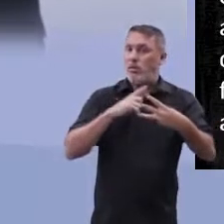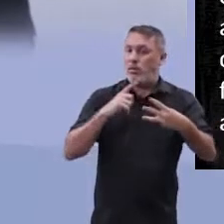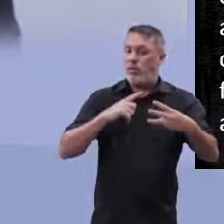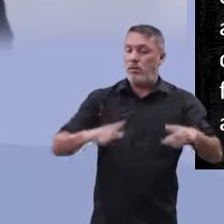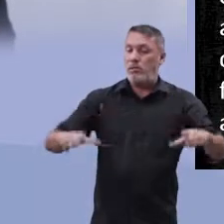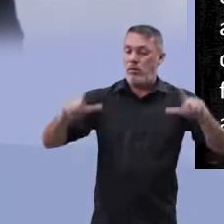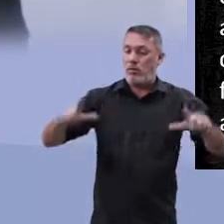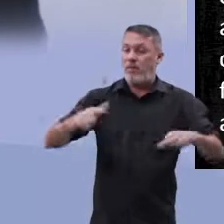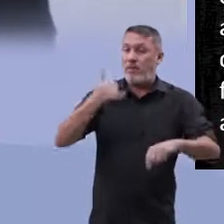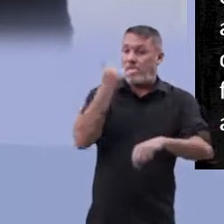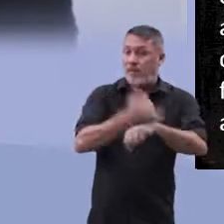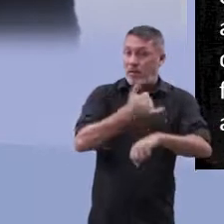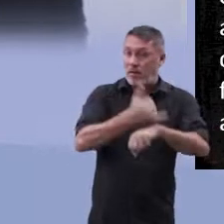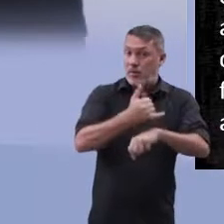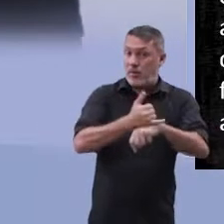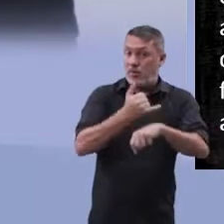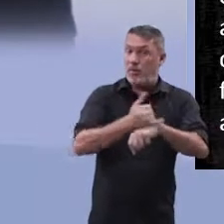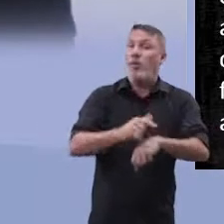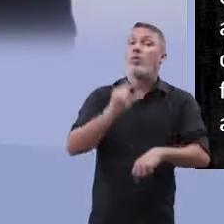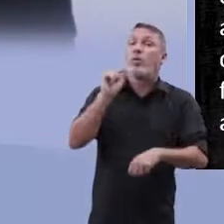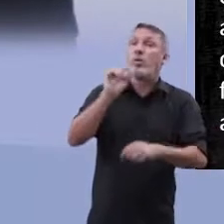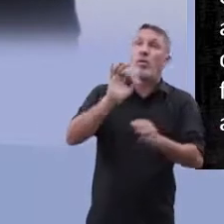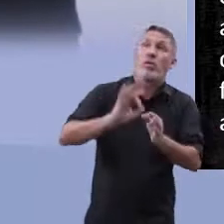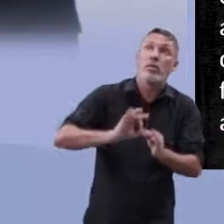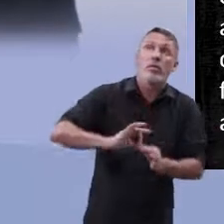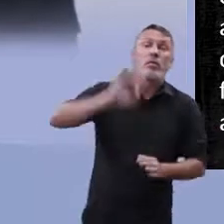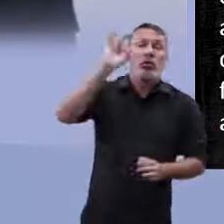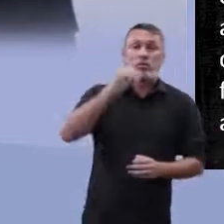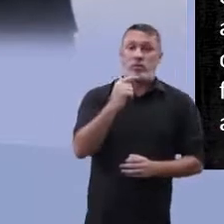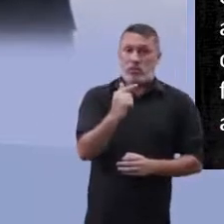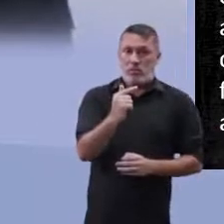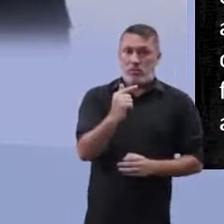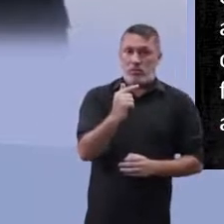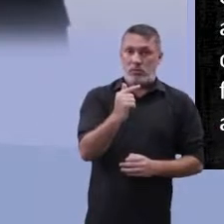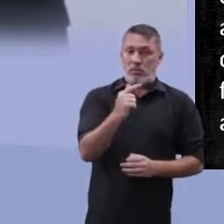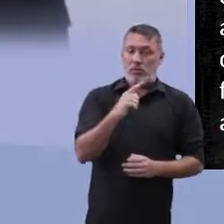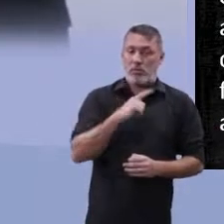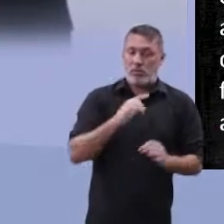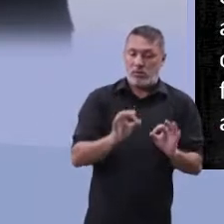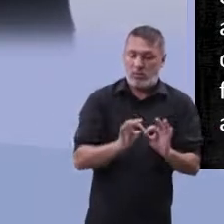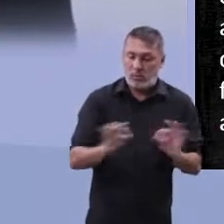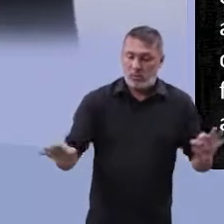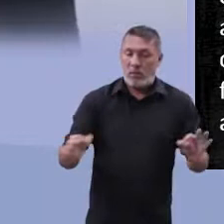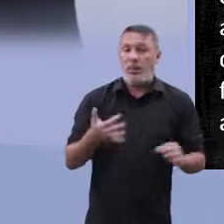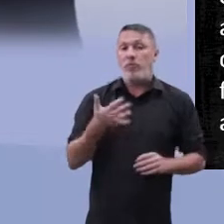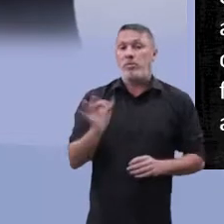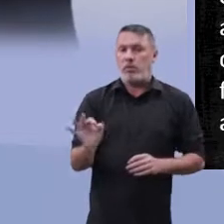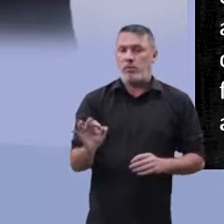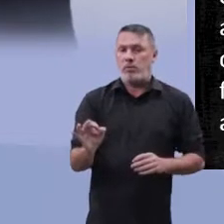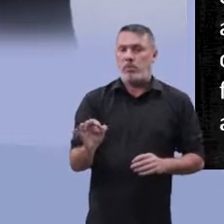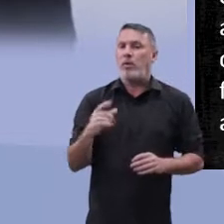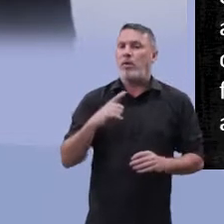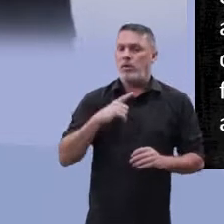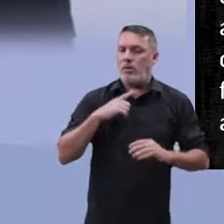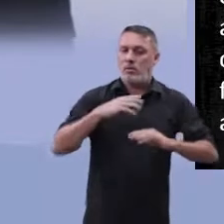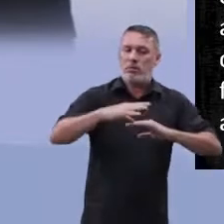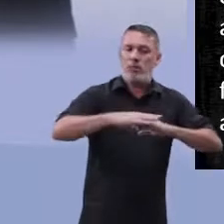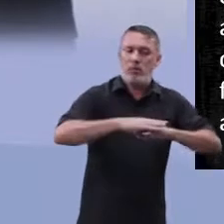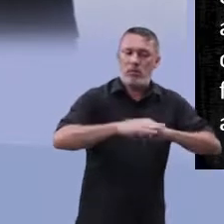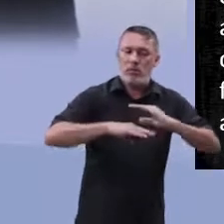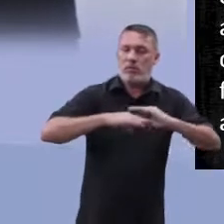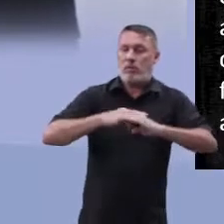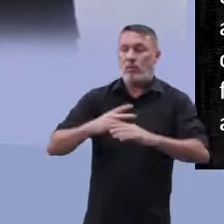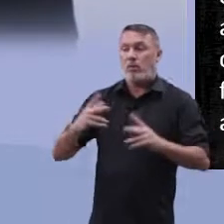aço retangulares com dimensões de 7 metros de altura, 10 metros de base, de modo que os compartimentos